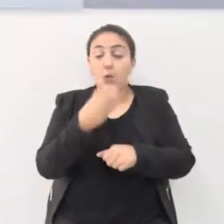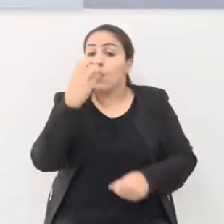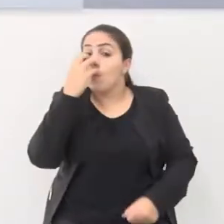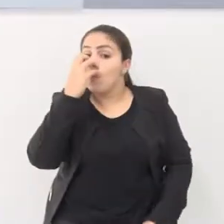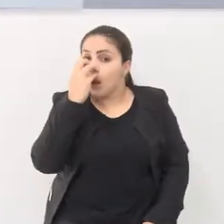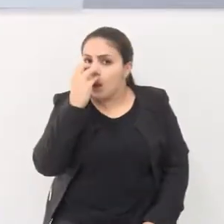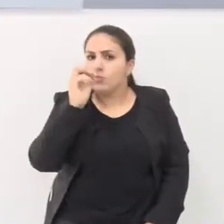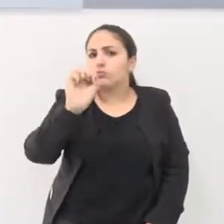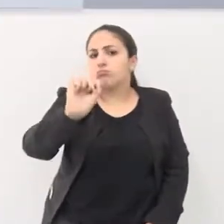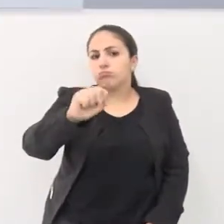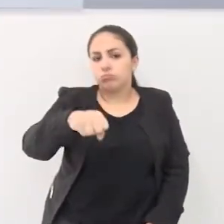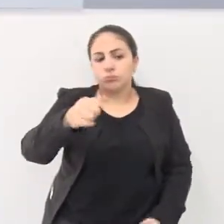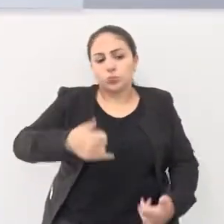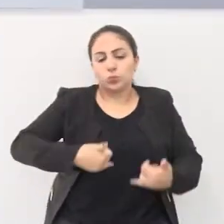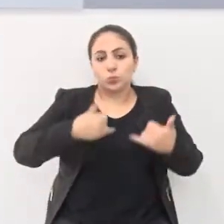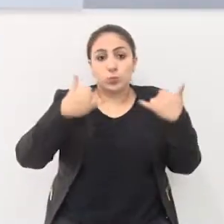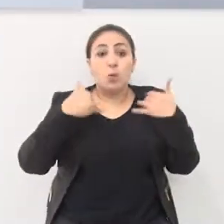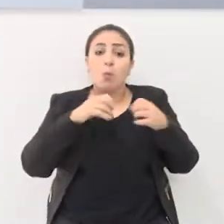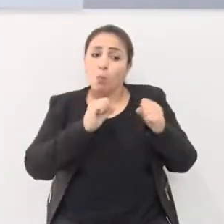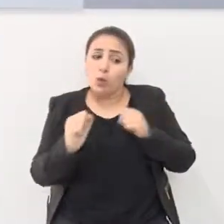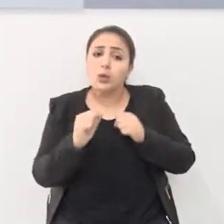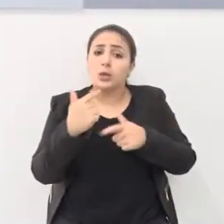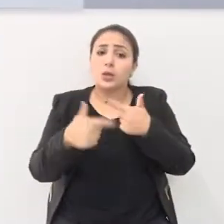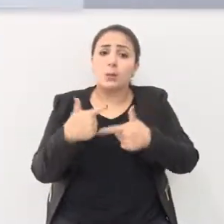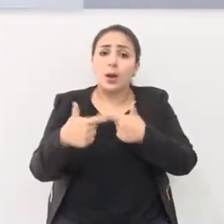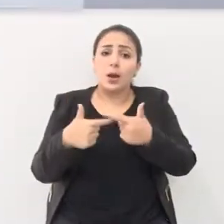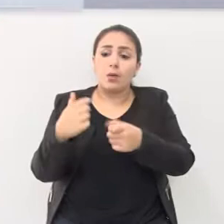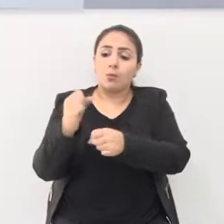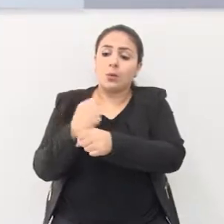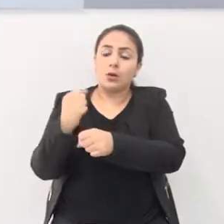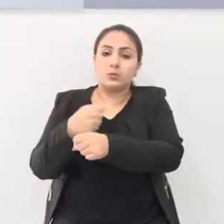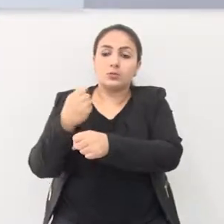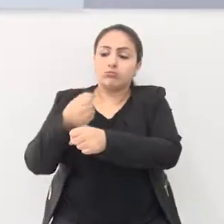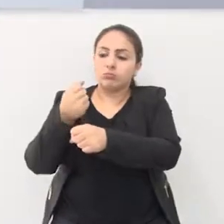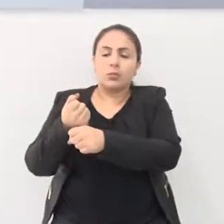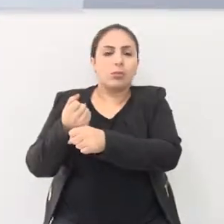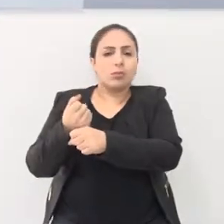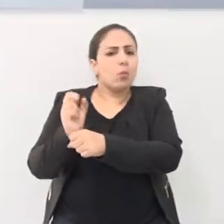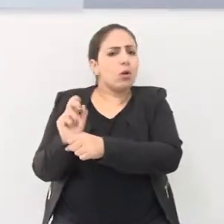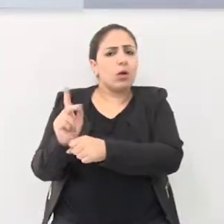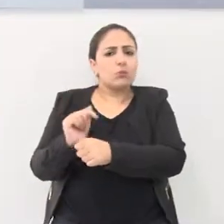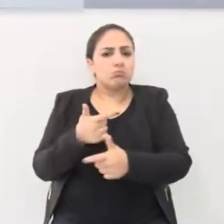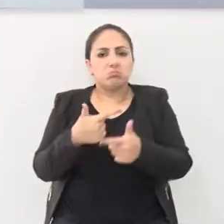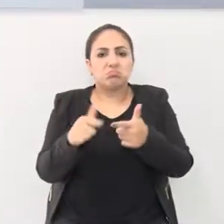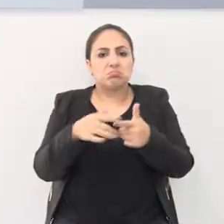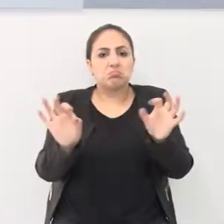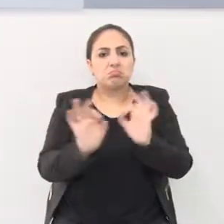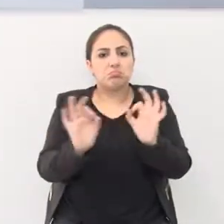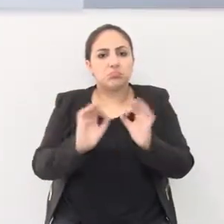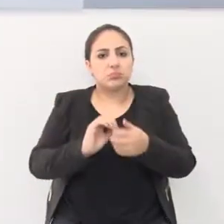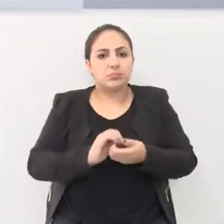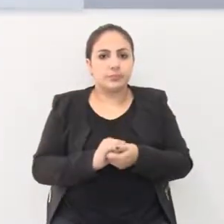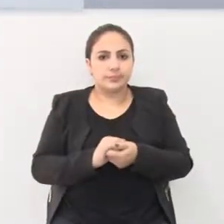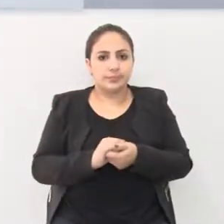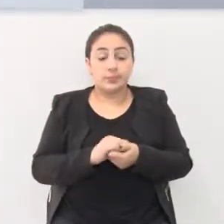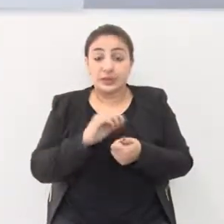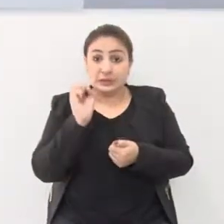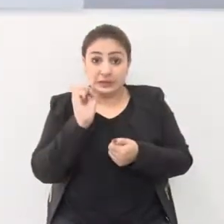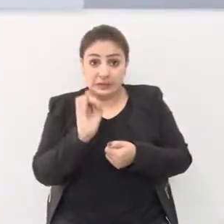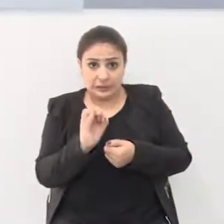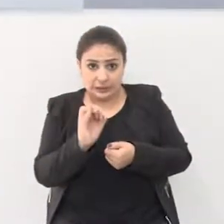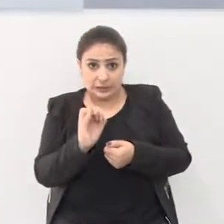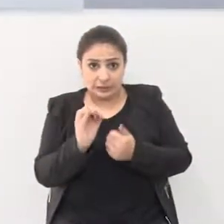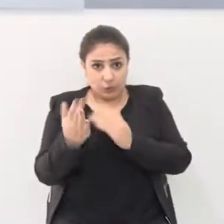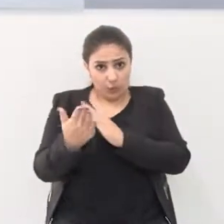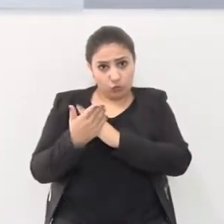profissão, sou palhaço sim, com muito orgulho, poderia ser um pedreiro, um borracheiro, qual é o problema? Então, muitas vezes é isso, por mais que